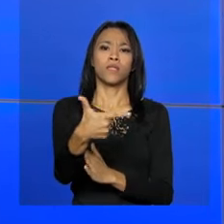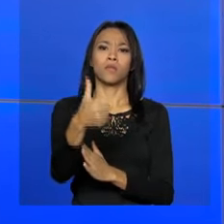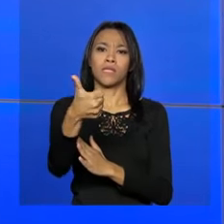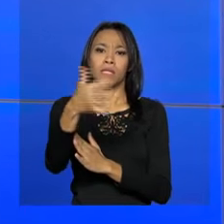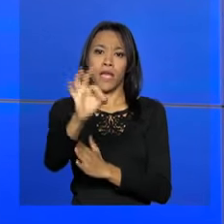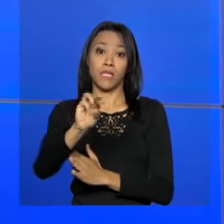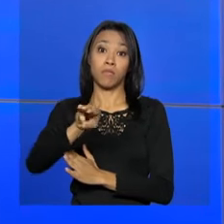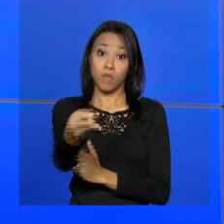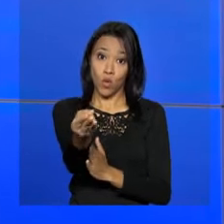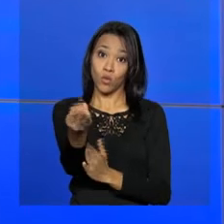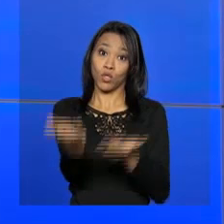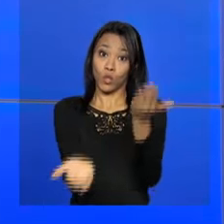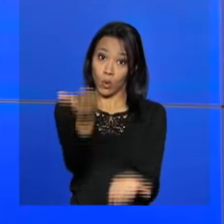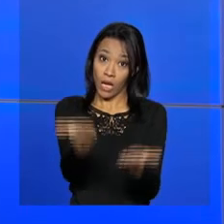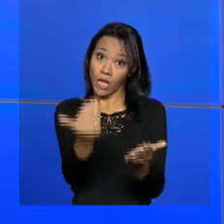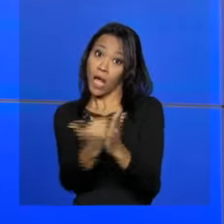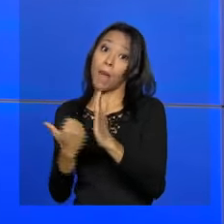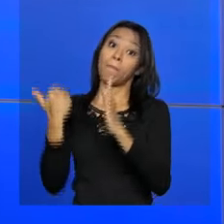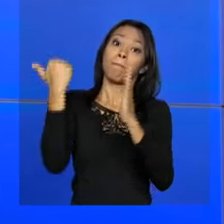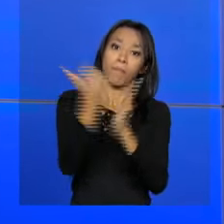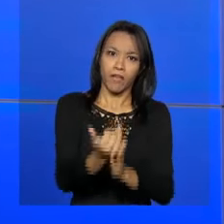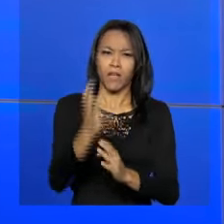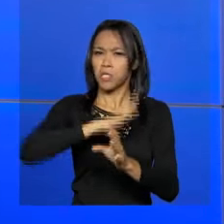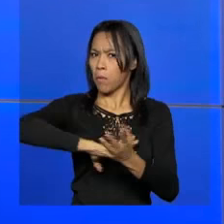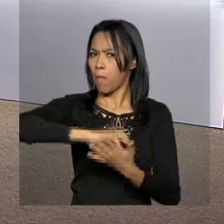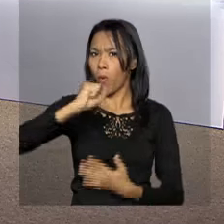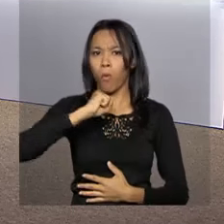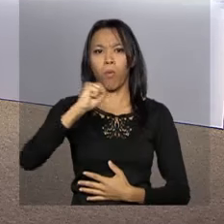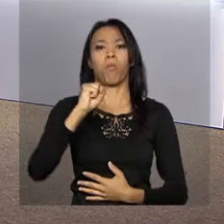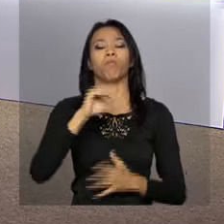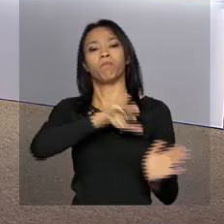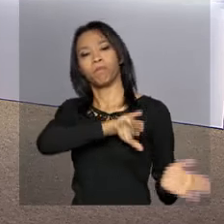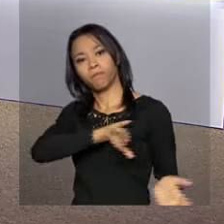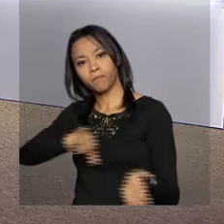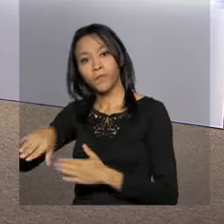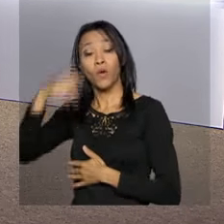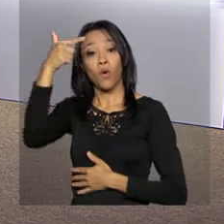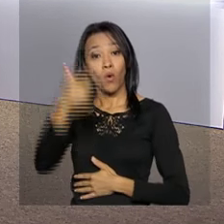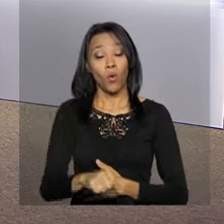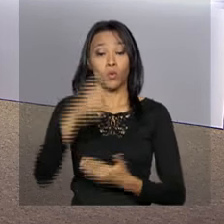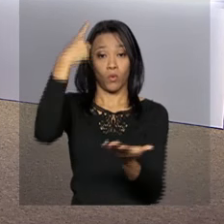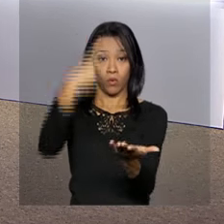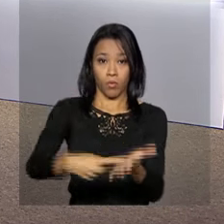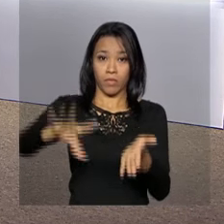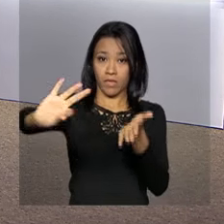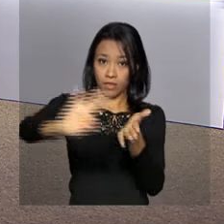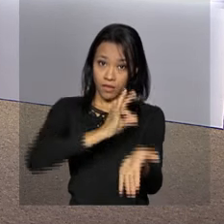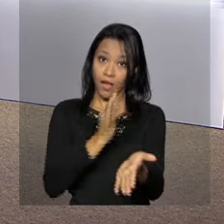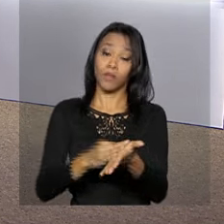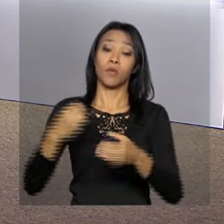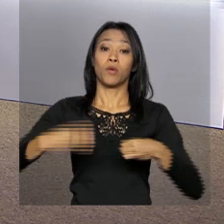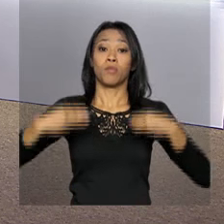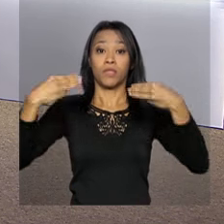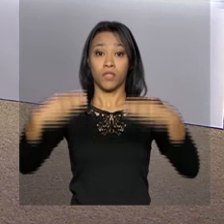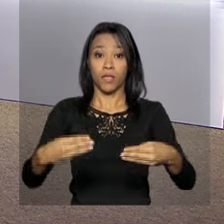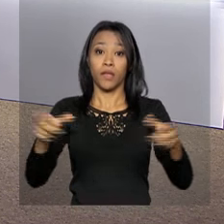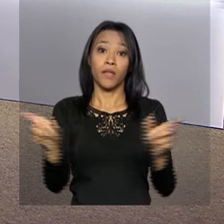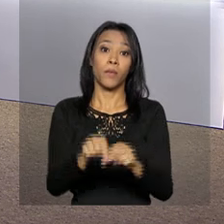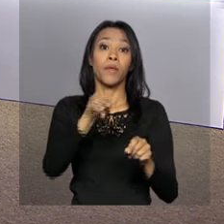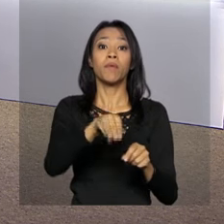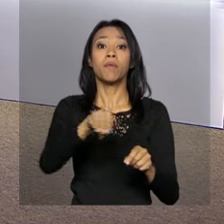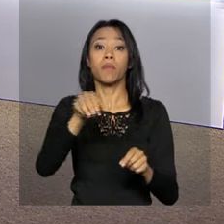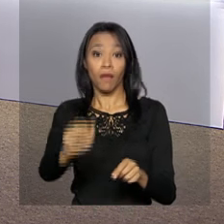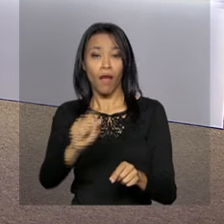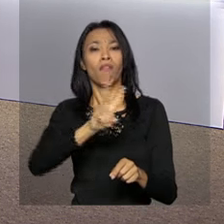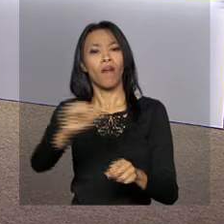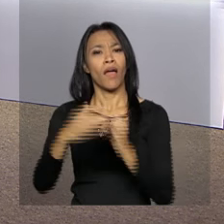grãos. Mesmo assim, a safra vai ser recorde. Um acordo assinado pelo Ministério do Meio Ambiente vai garantir mais